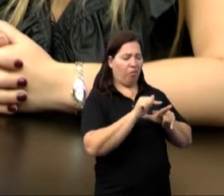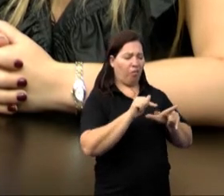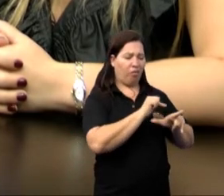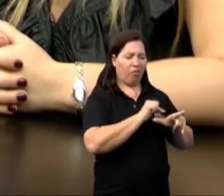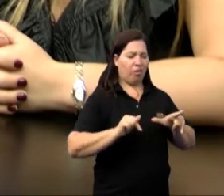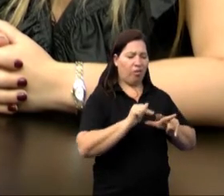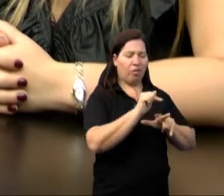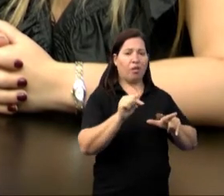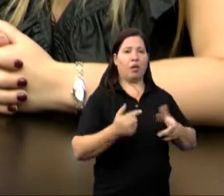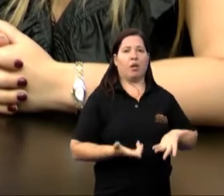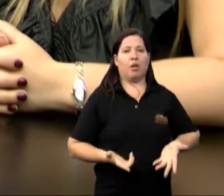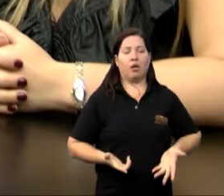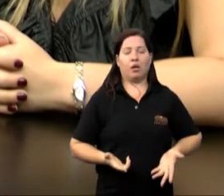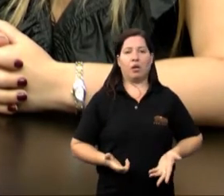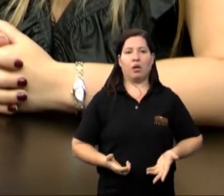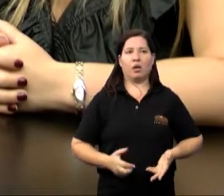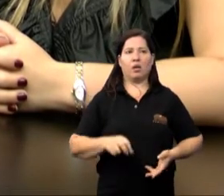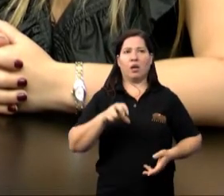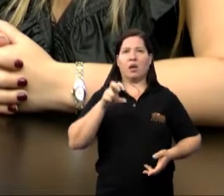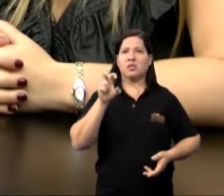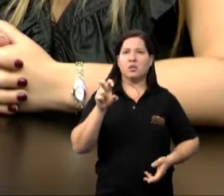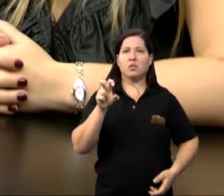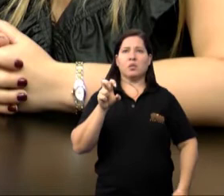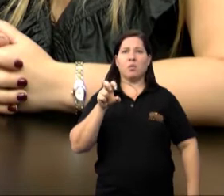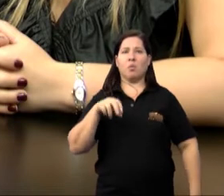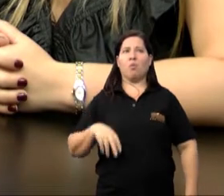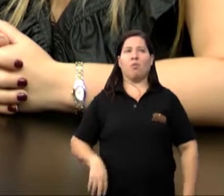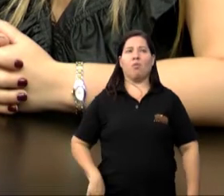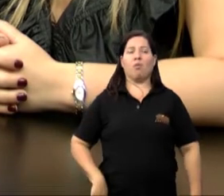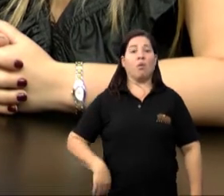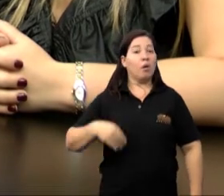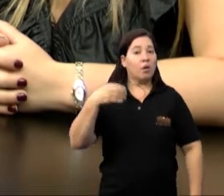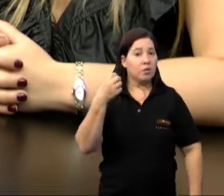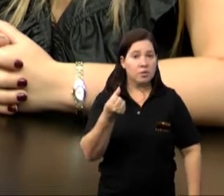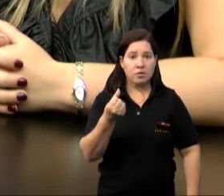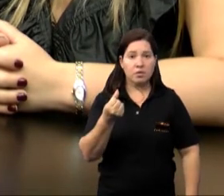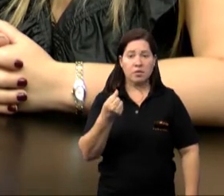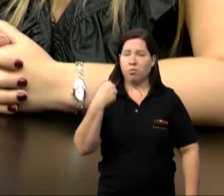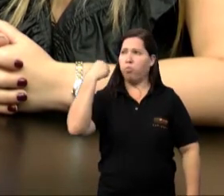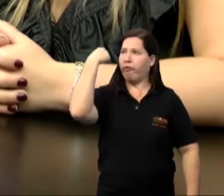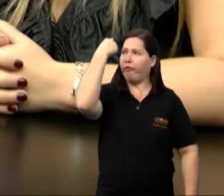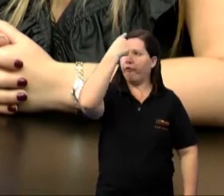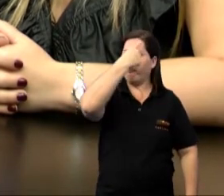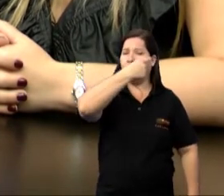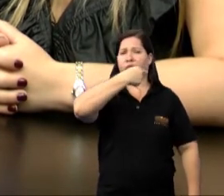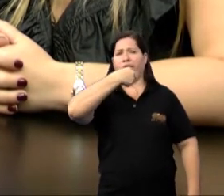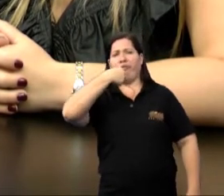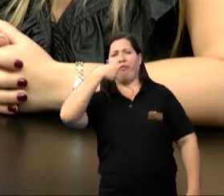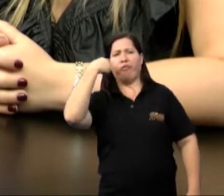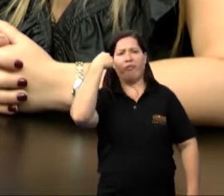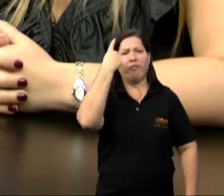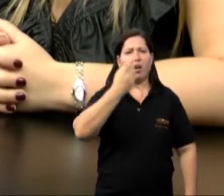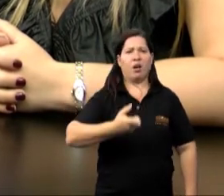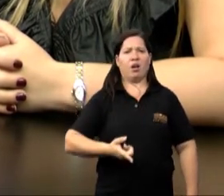5, 6, 8 horas, quem sabe quantas horas ou quantas noites por dia jogando aquilo.